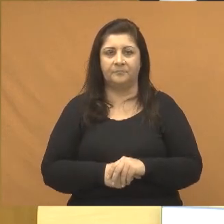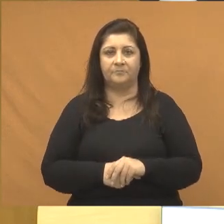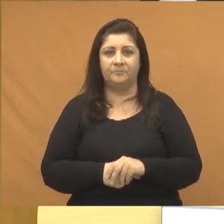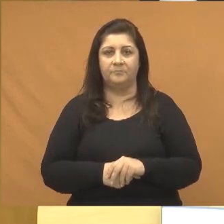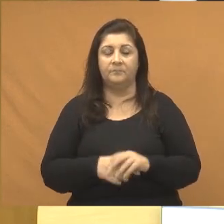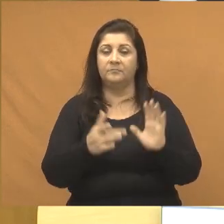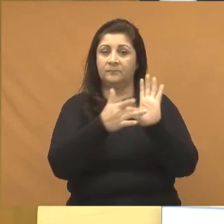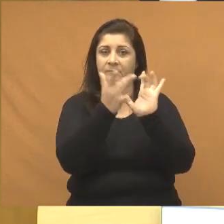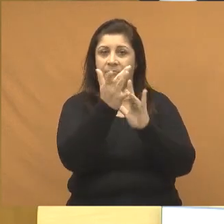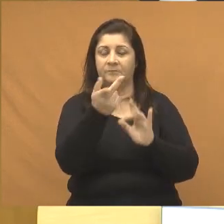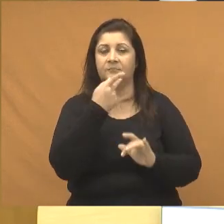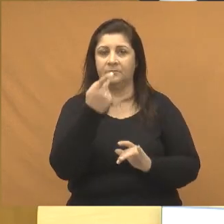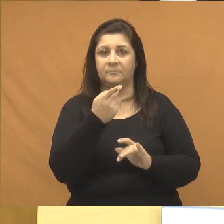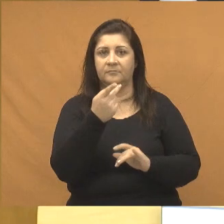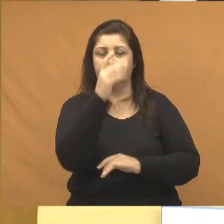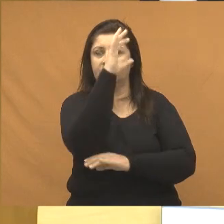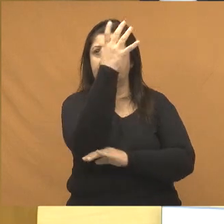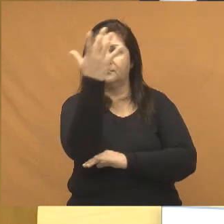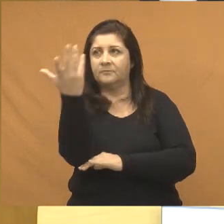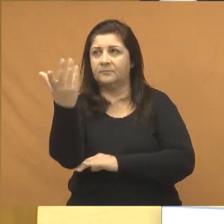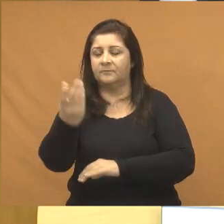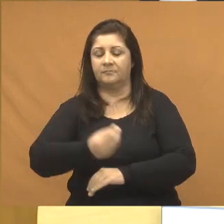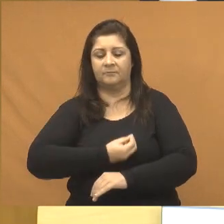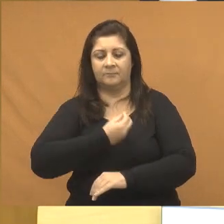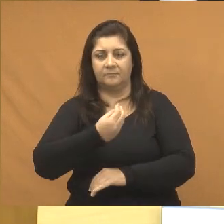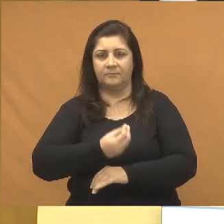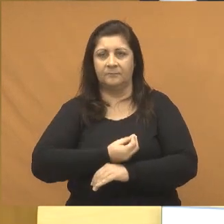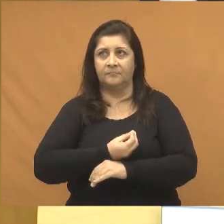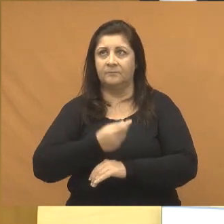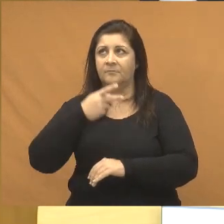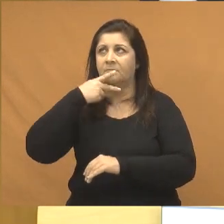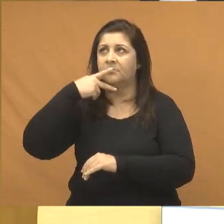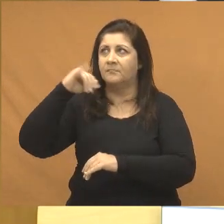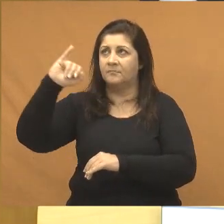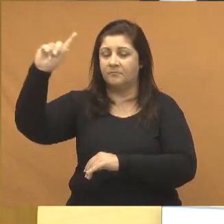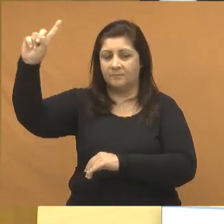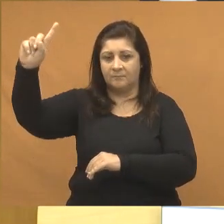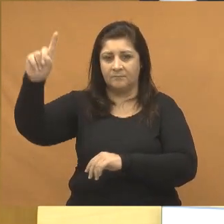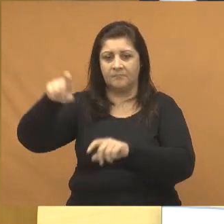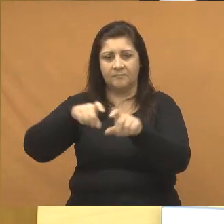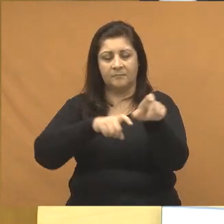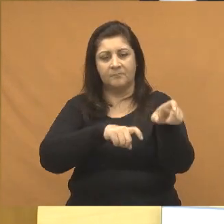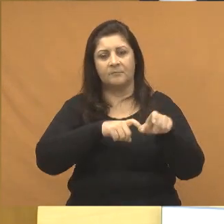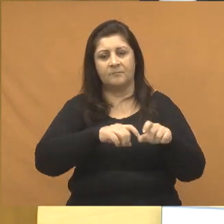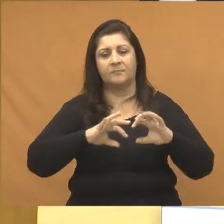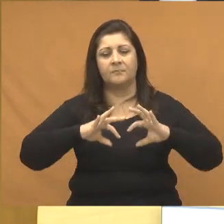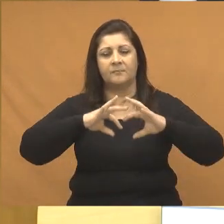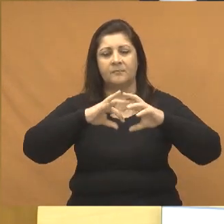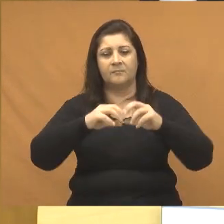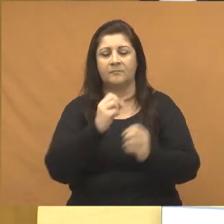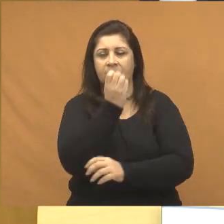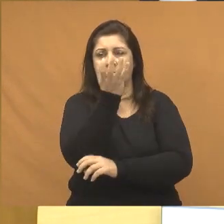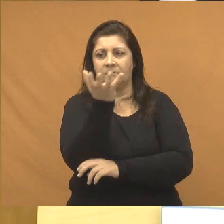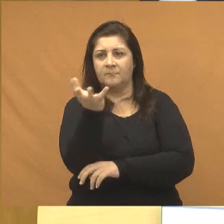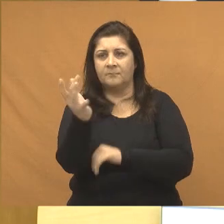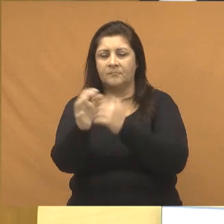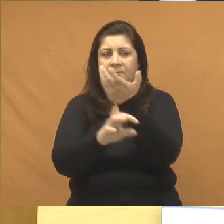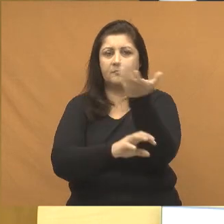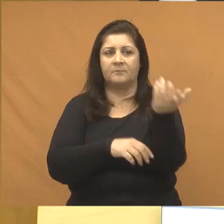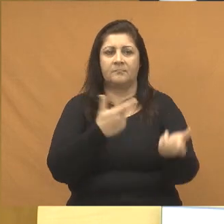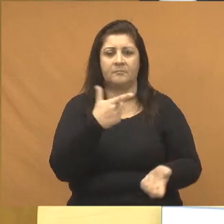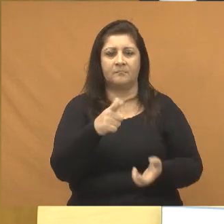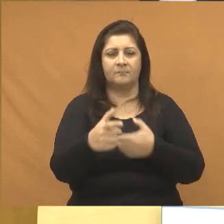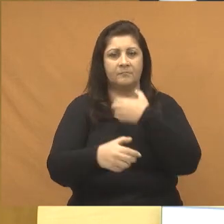videira verdadeira e meu Pai é o agricultor. Todo ramo que em mim não dê